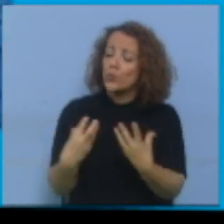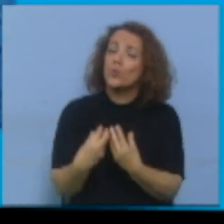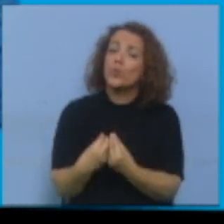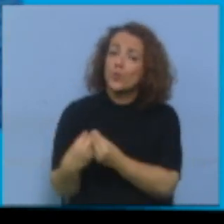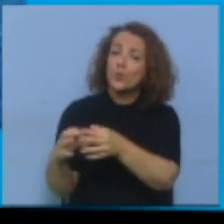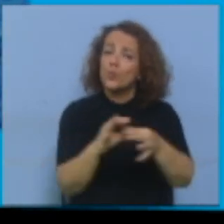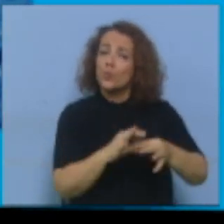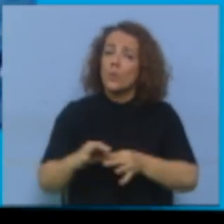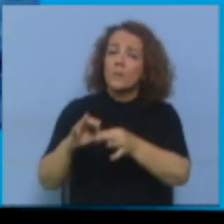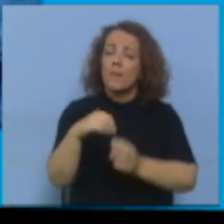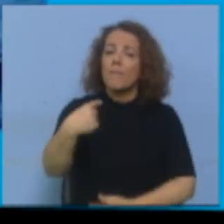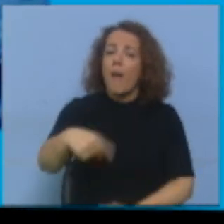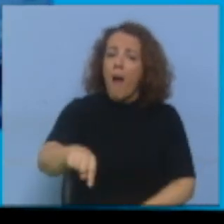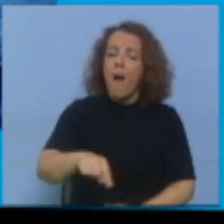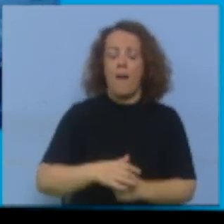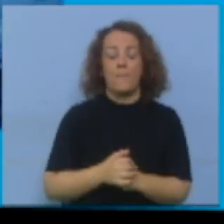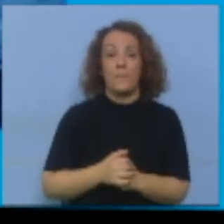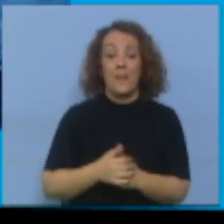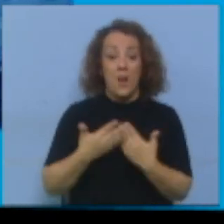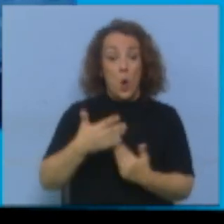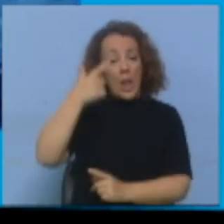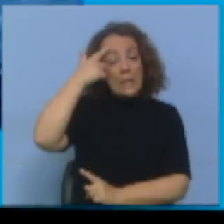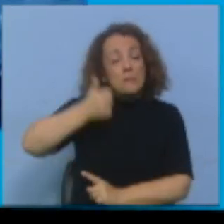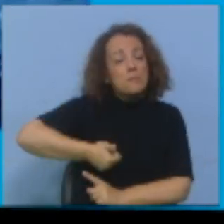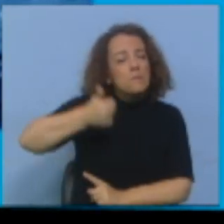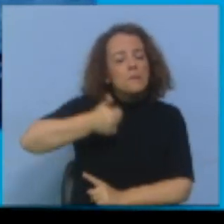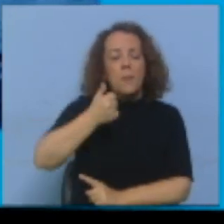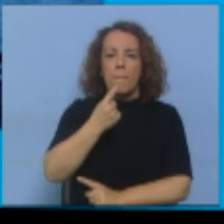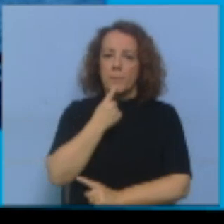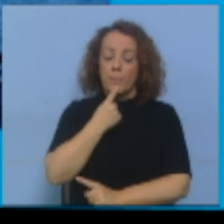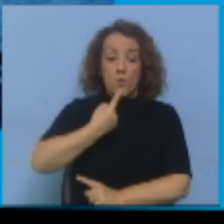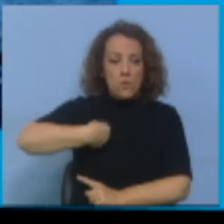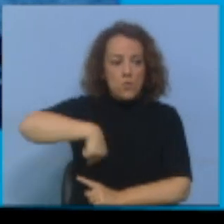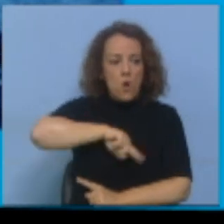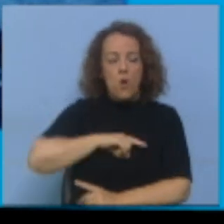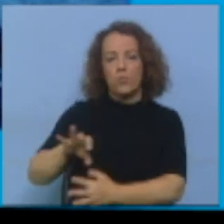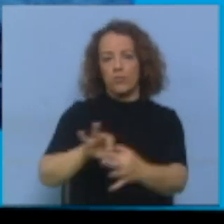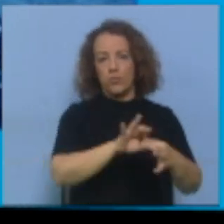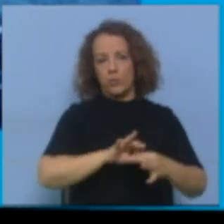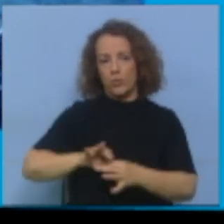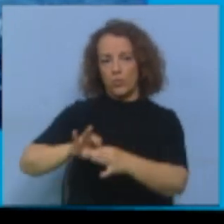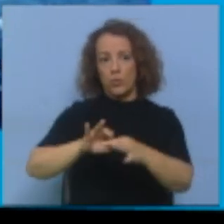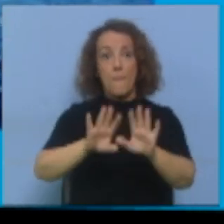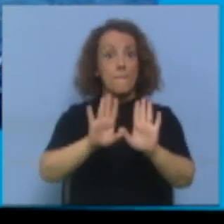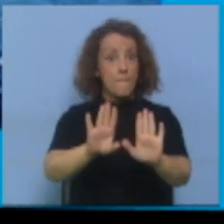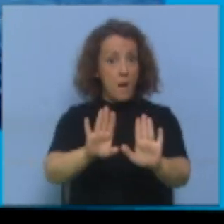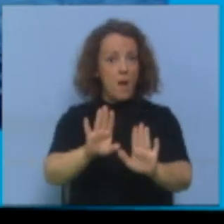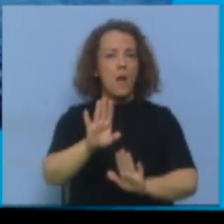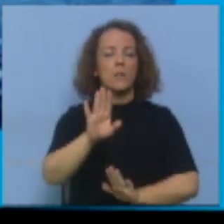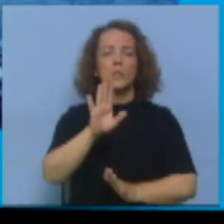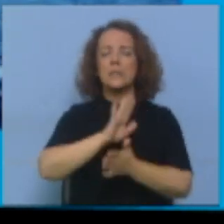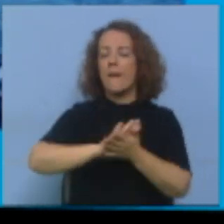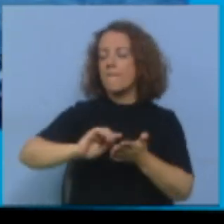o fundamental neste momento é percebermos que nós estamos juntos. Mas, Paulo, o aspecto